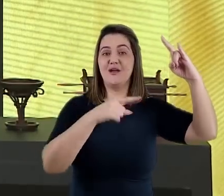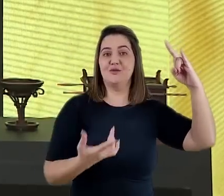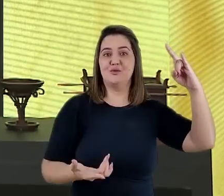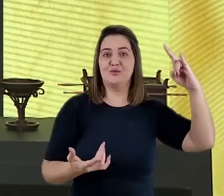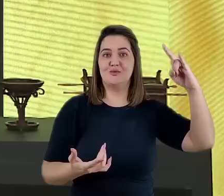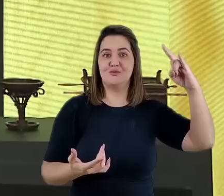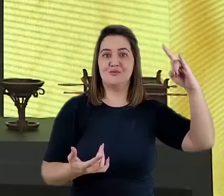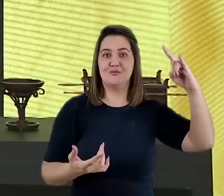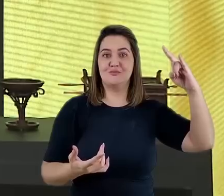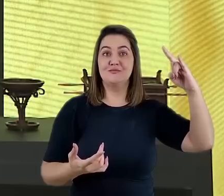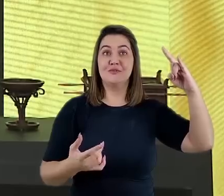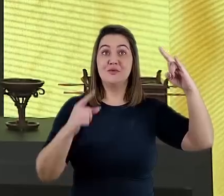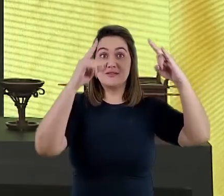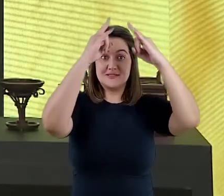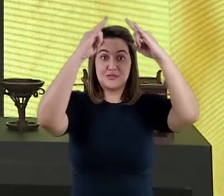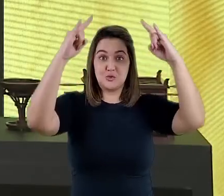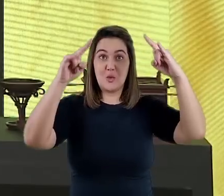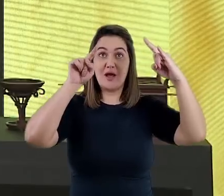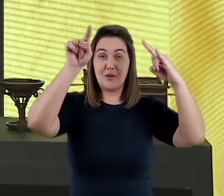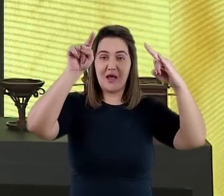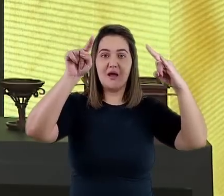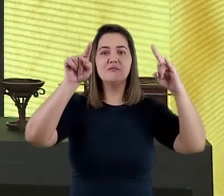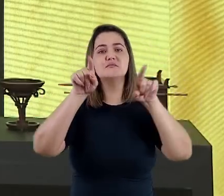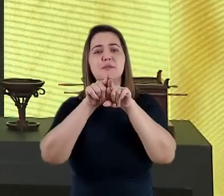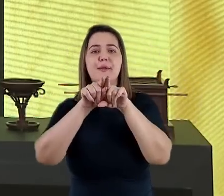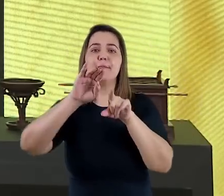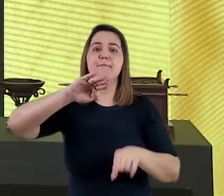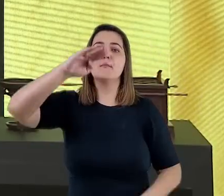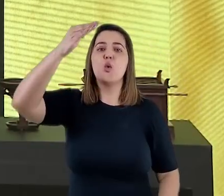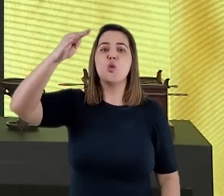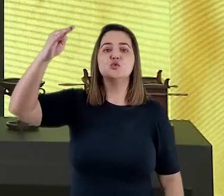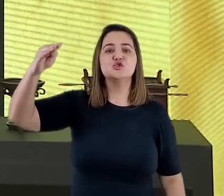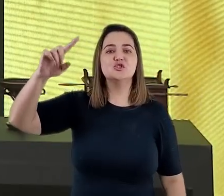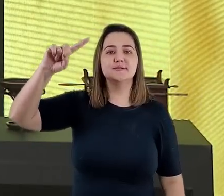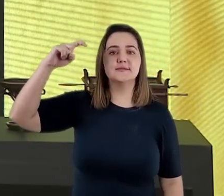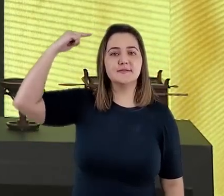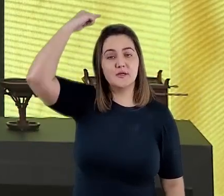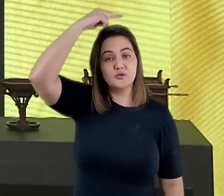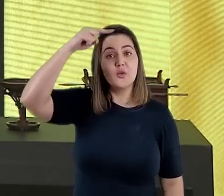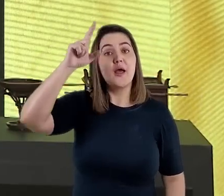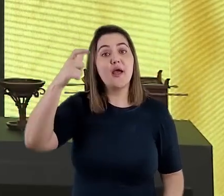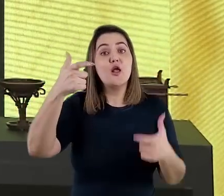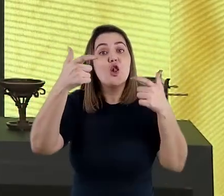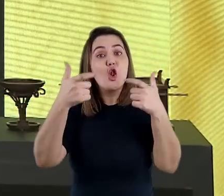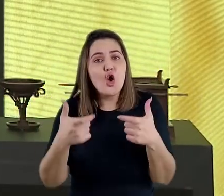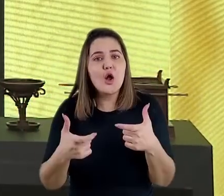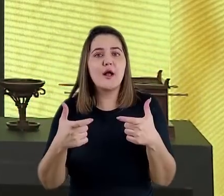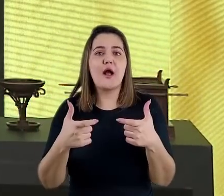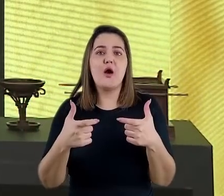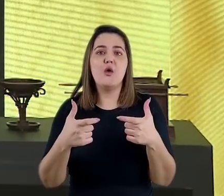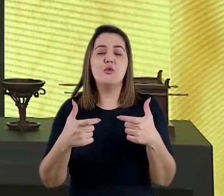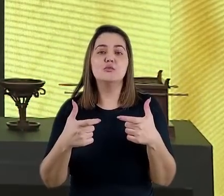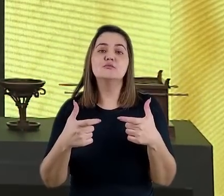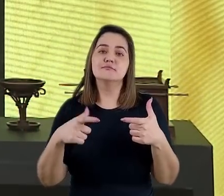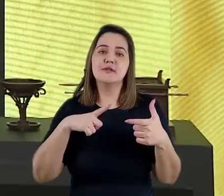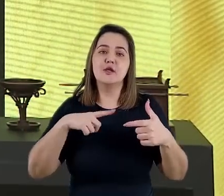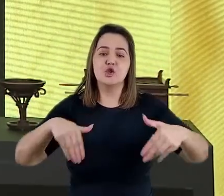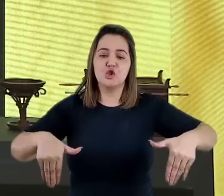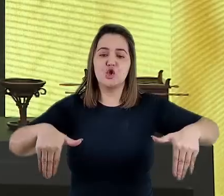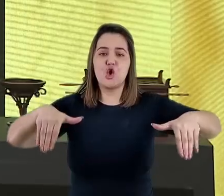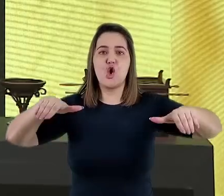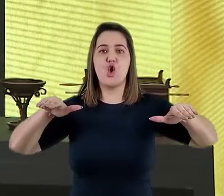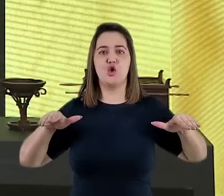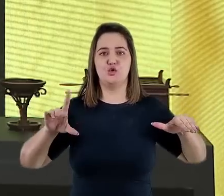o santuário do céu, também chamado de o Monte Santo, era o local original e exato do trono